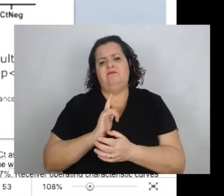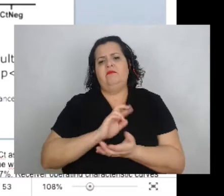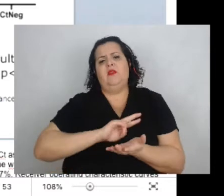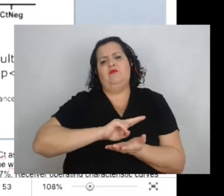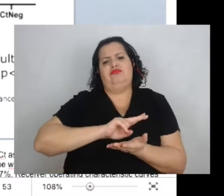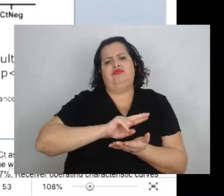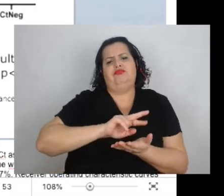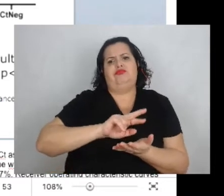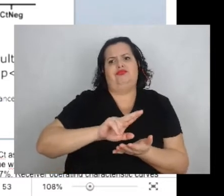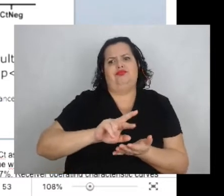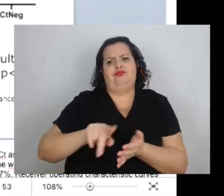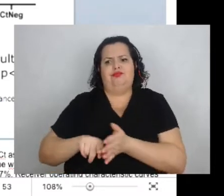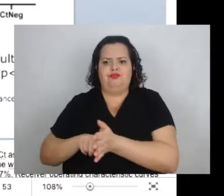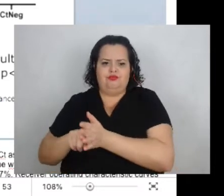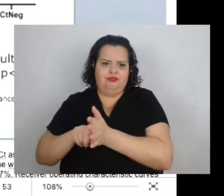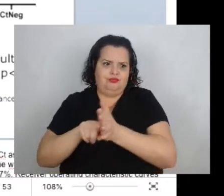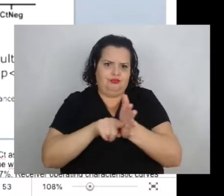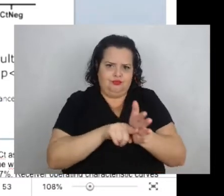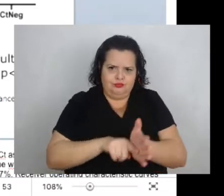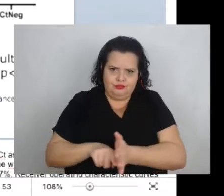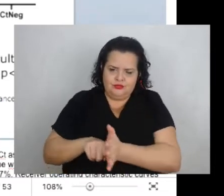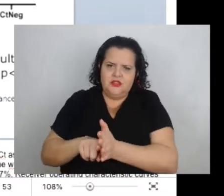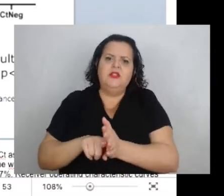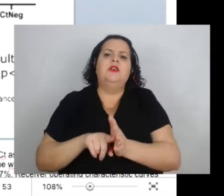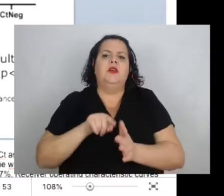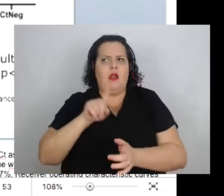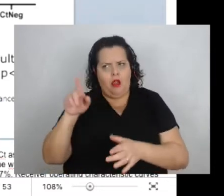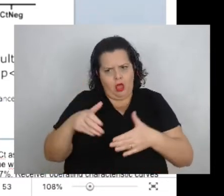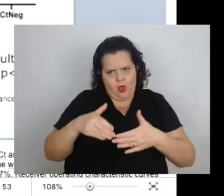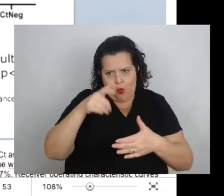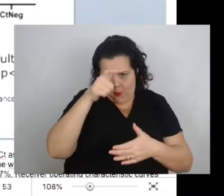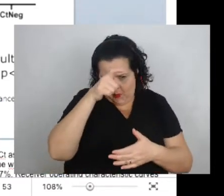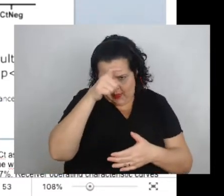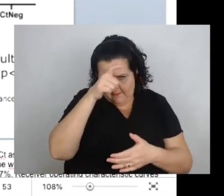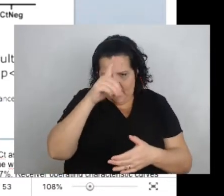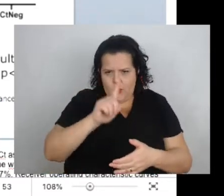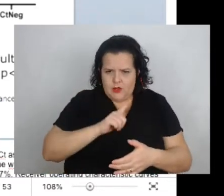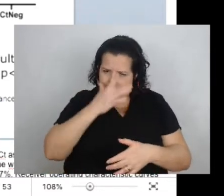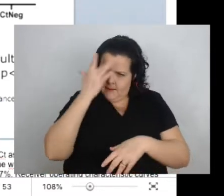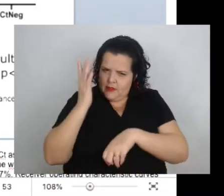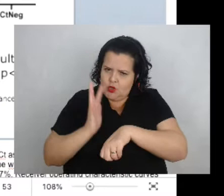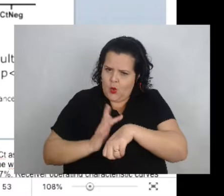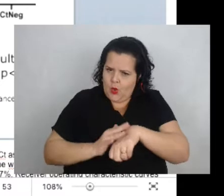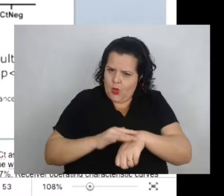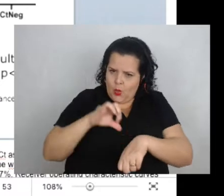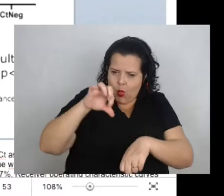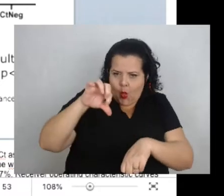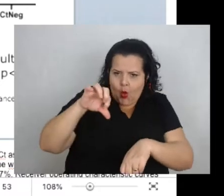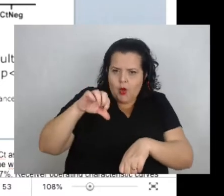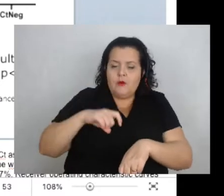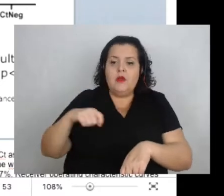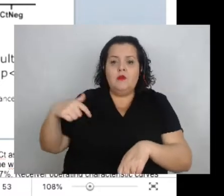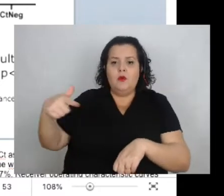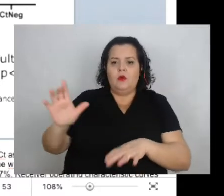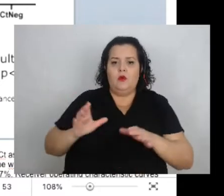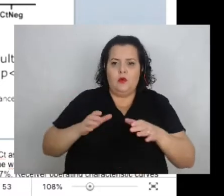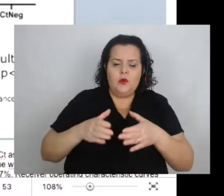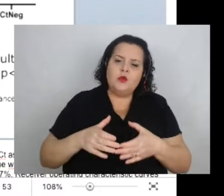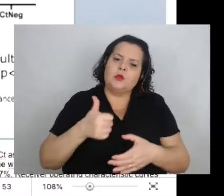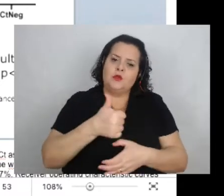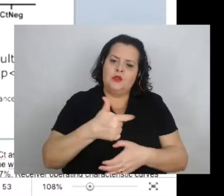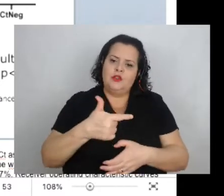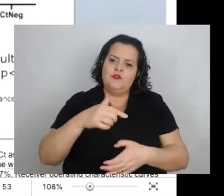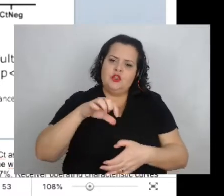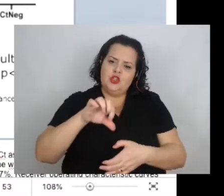importantes estudos, além desse do grupo alemão com 9 pacientes, um outro estudo com 129 pacientes,